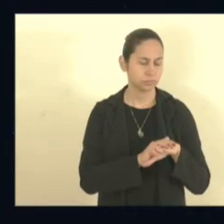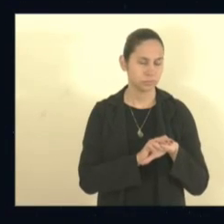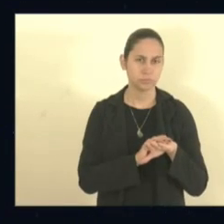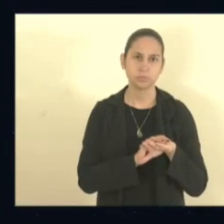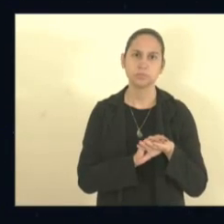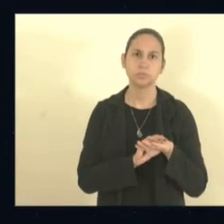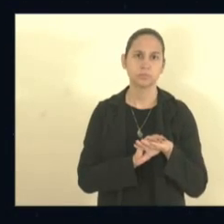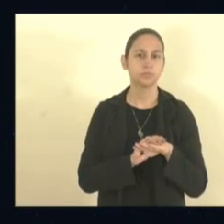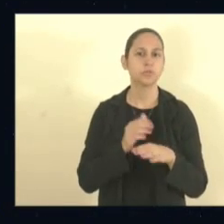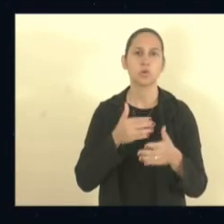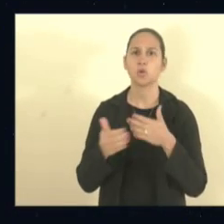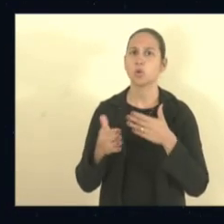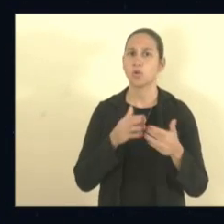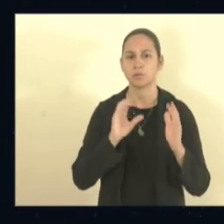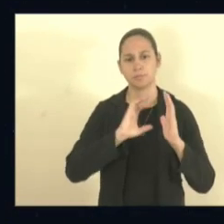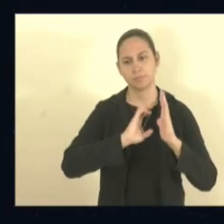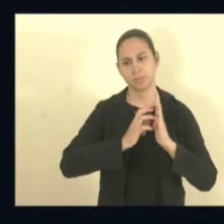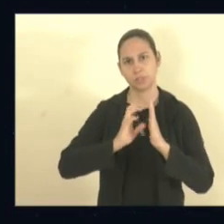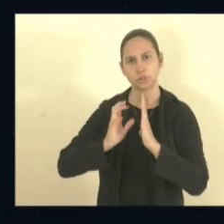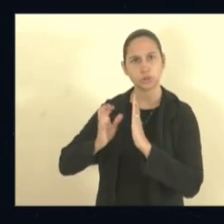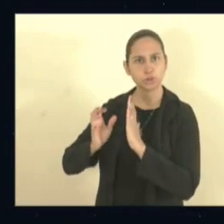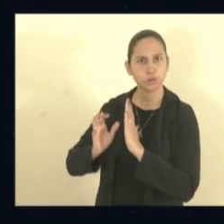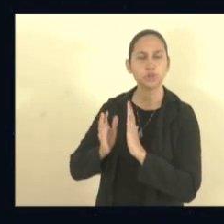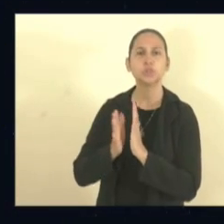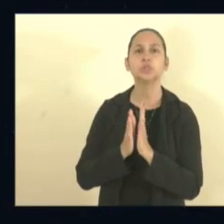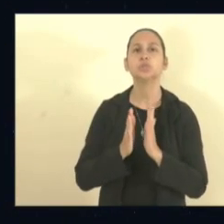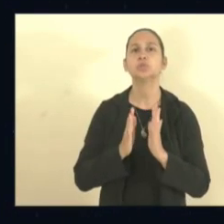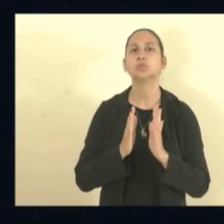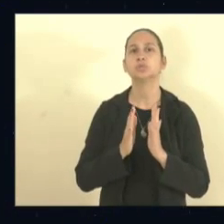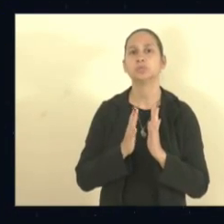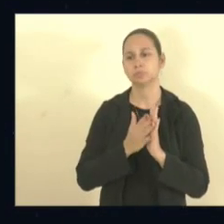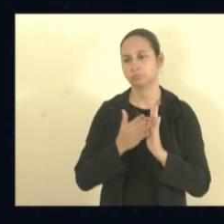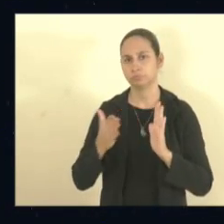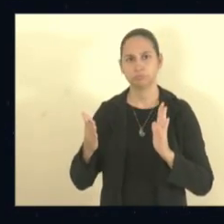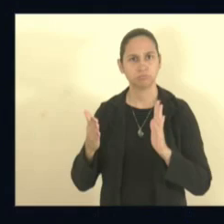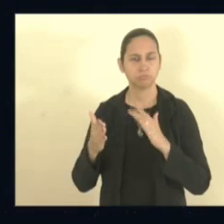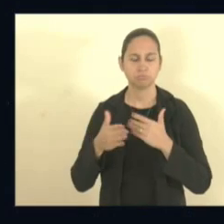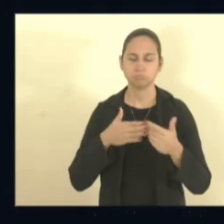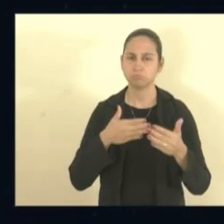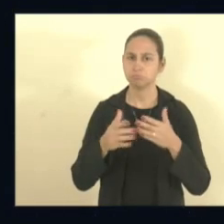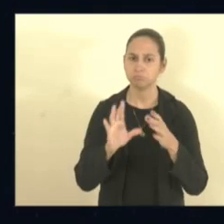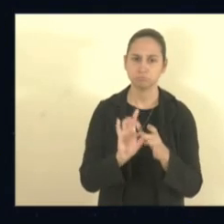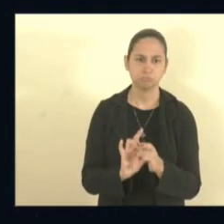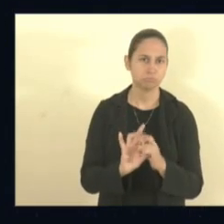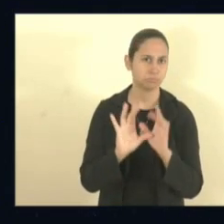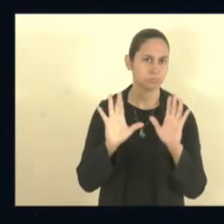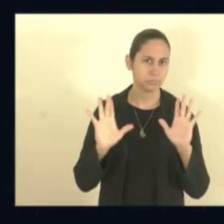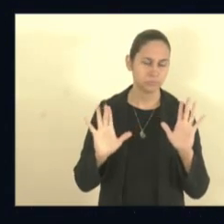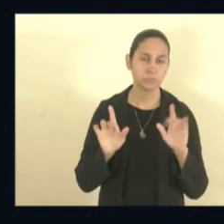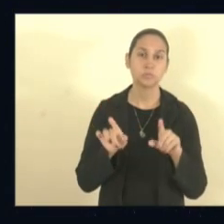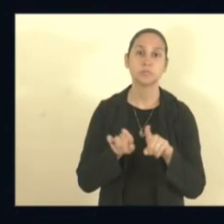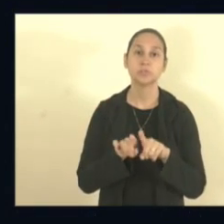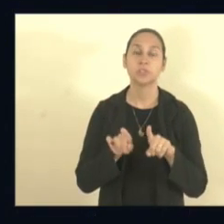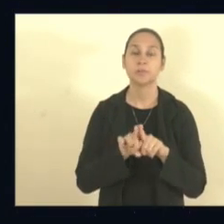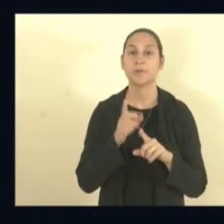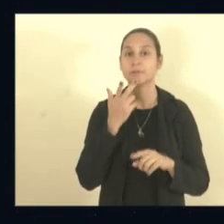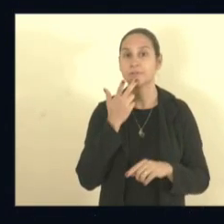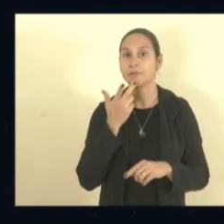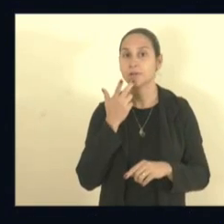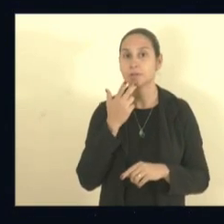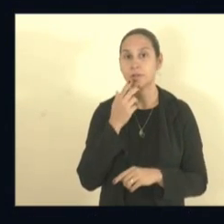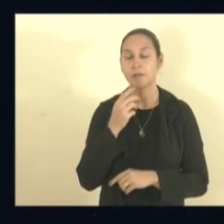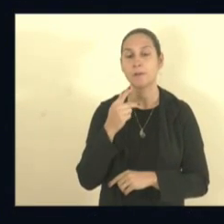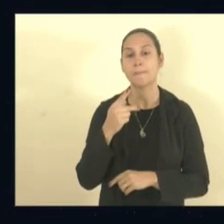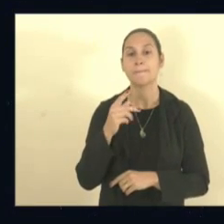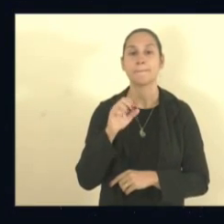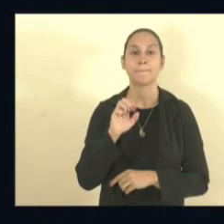Independente da sua posição, se é situação, se é governo, se é independente. Também dizer que o deputado Lucas Polesi tem